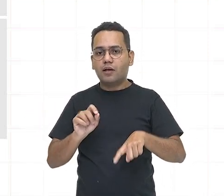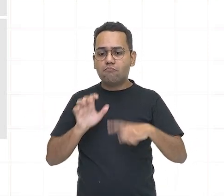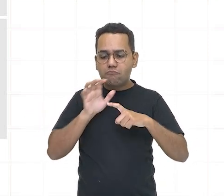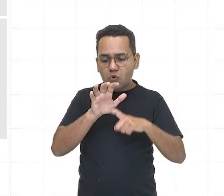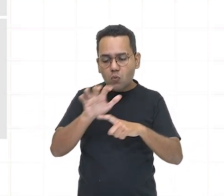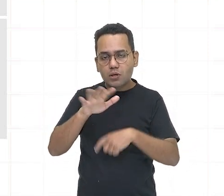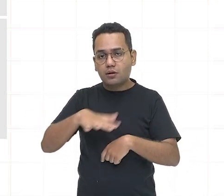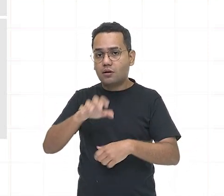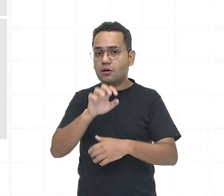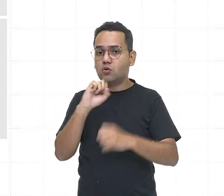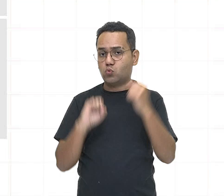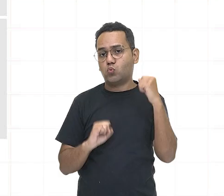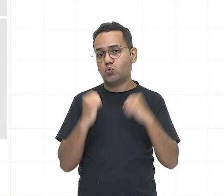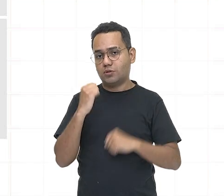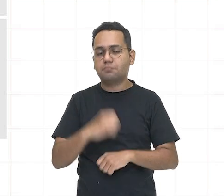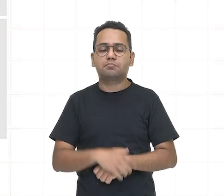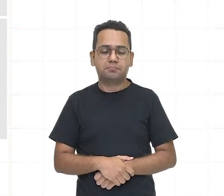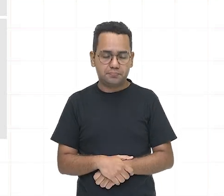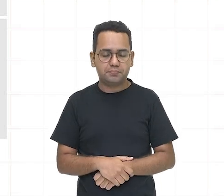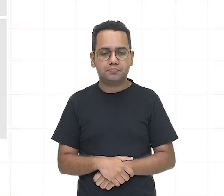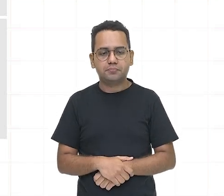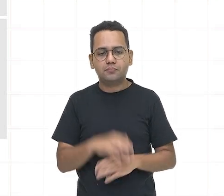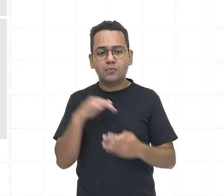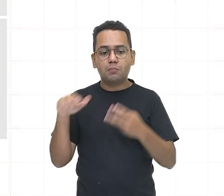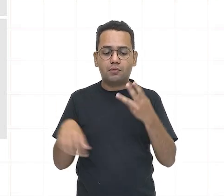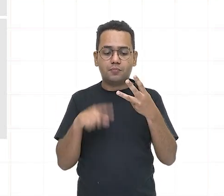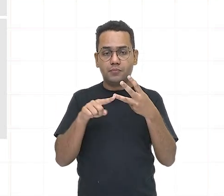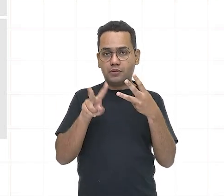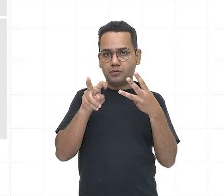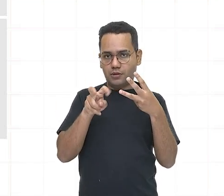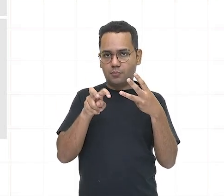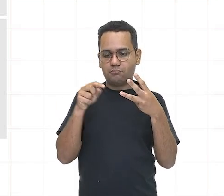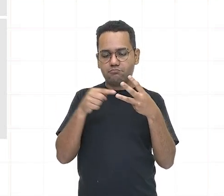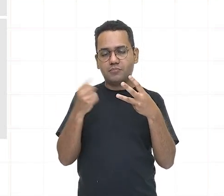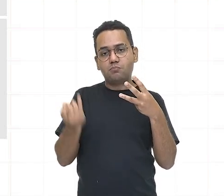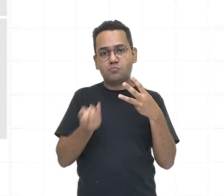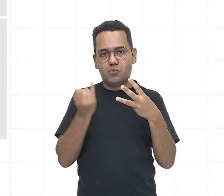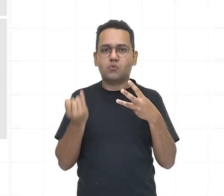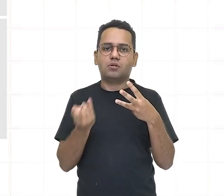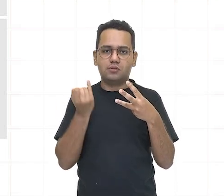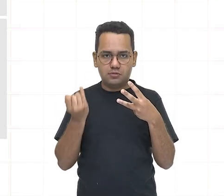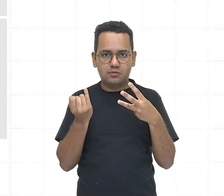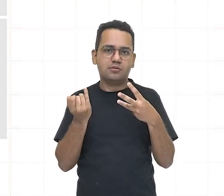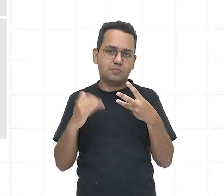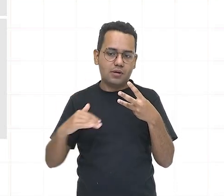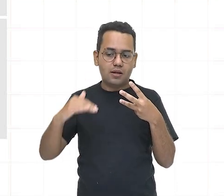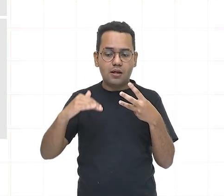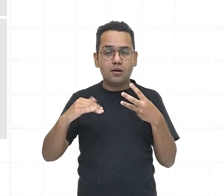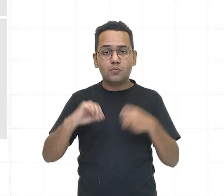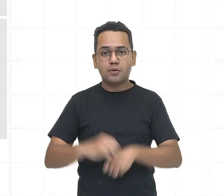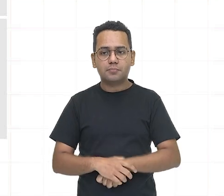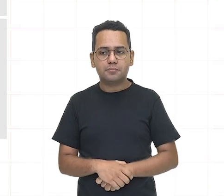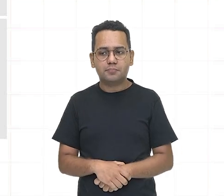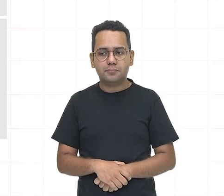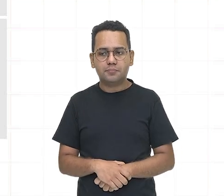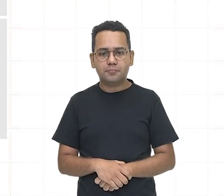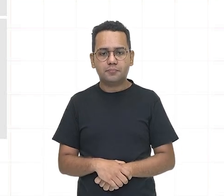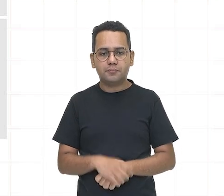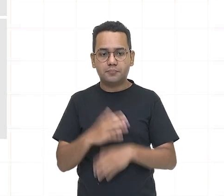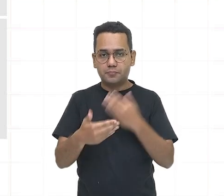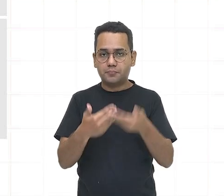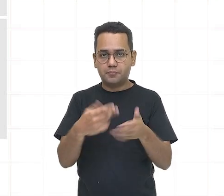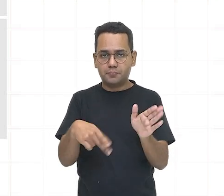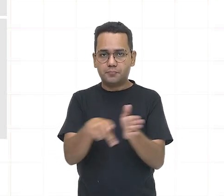industrialização. Tá bom? Então, a sustentabilidade também vai ser um dos principais aspectos para ocorrer o desenvolvimento na